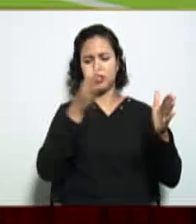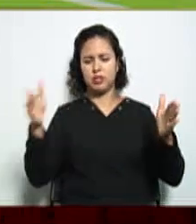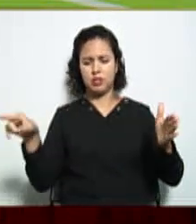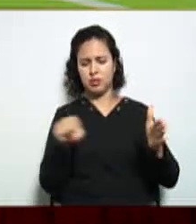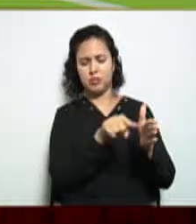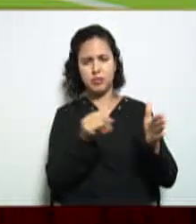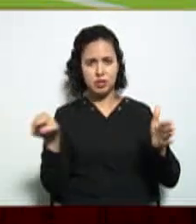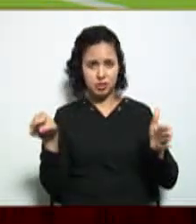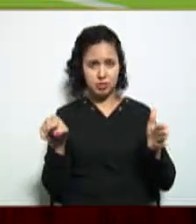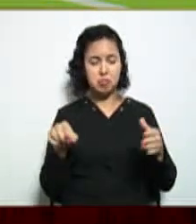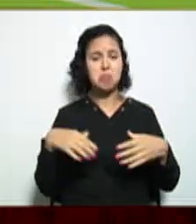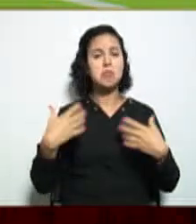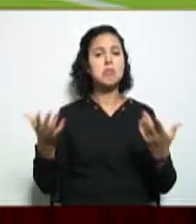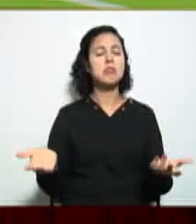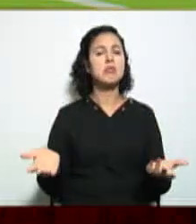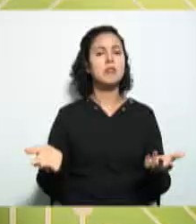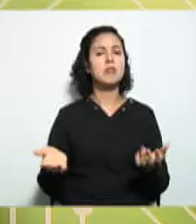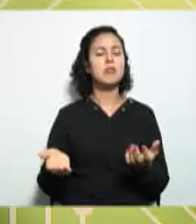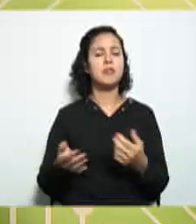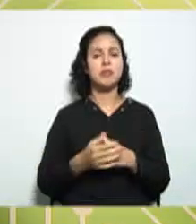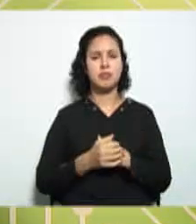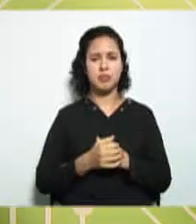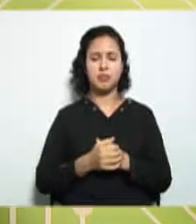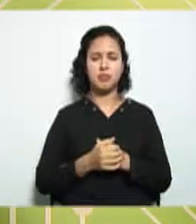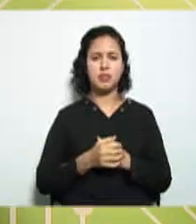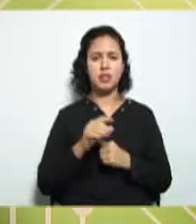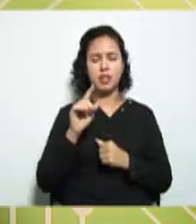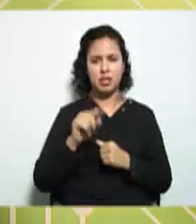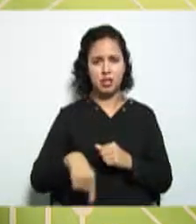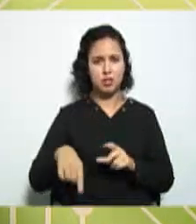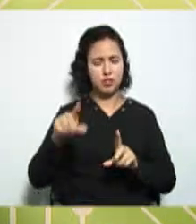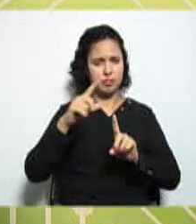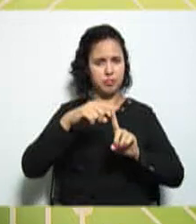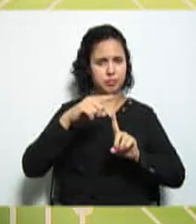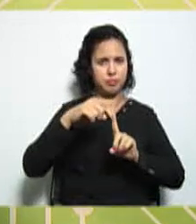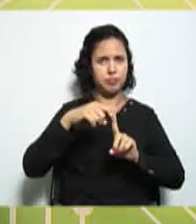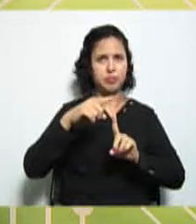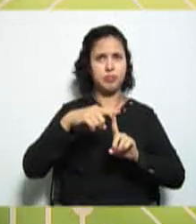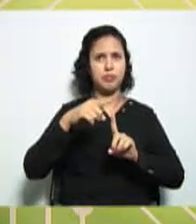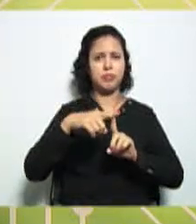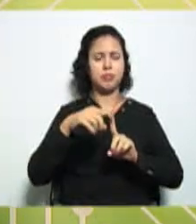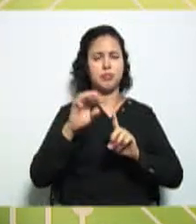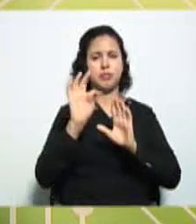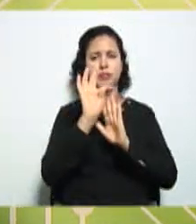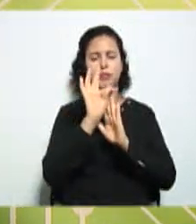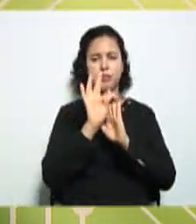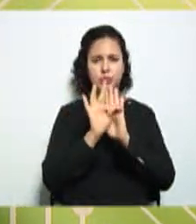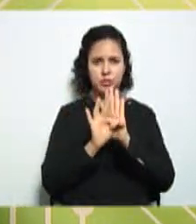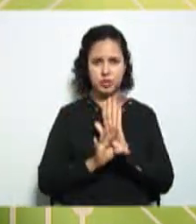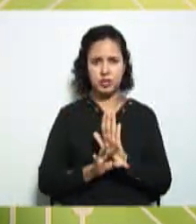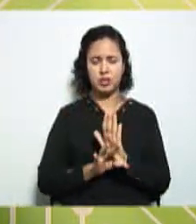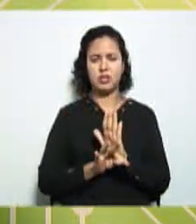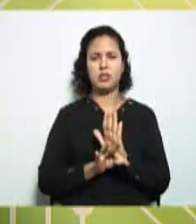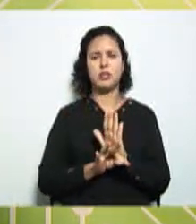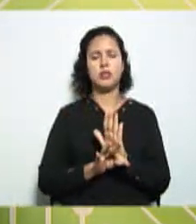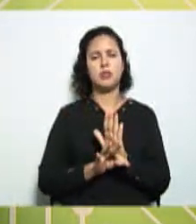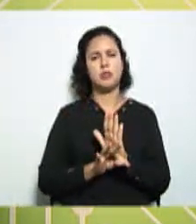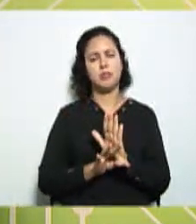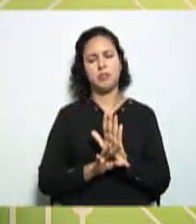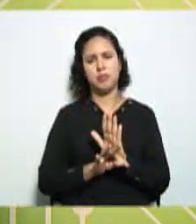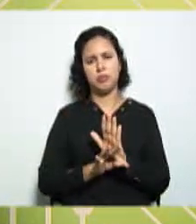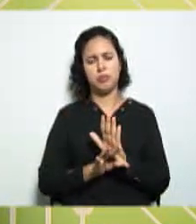tem período. Então, esse daí é um tipo, né? É um exemplo de um texto que